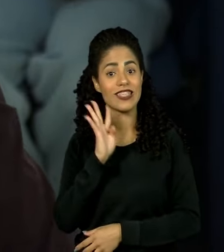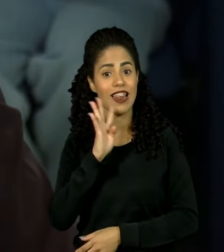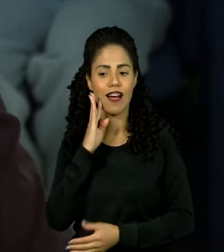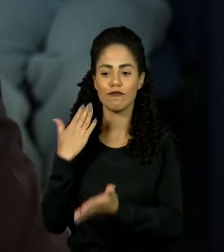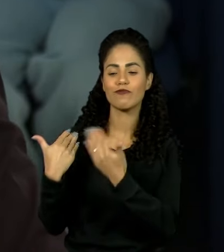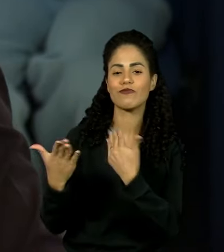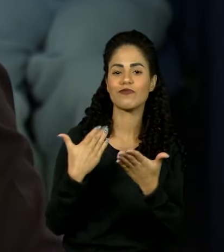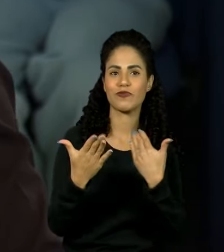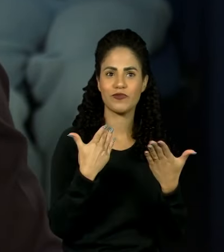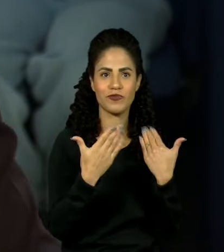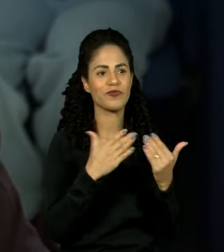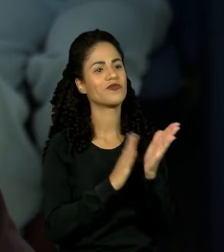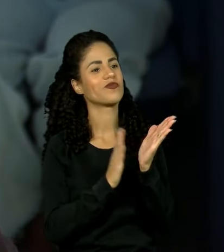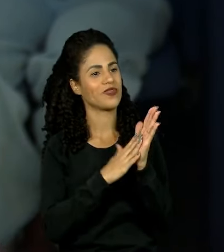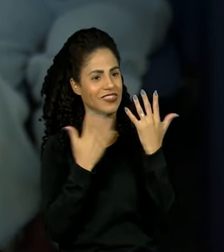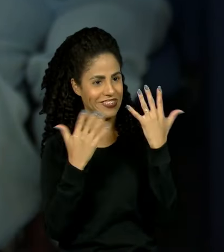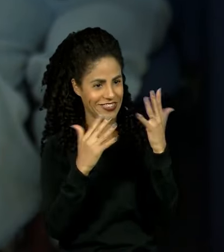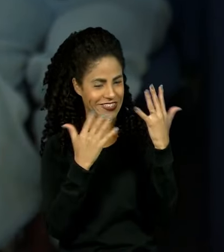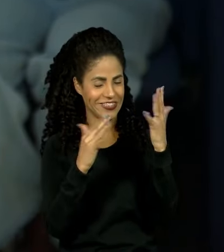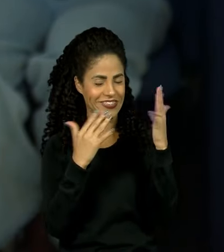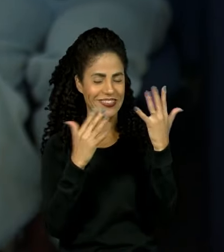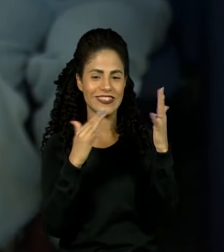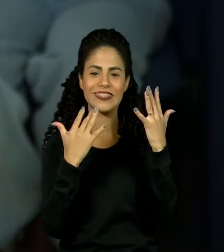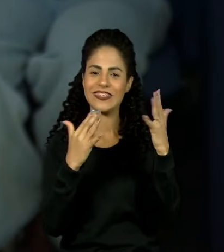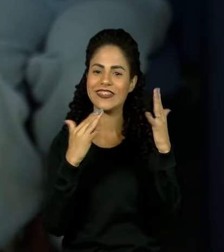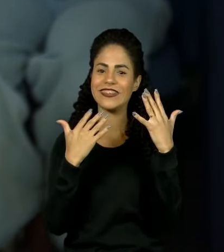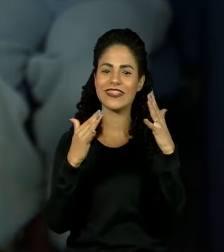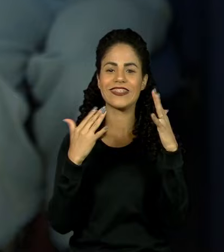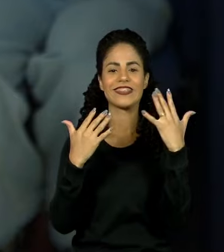conversa aqui a gente